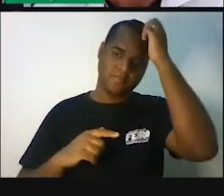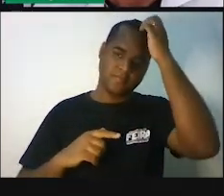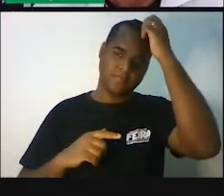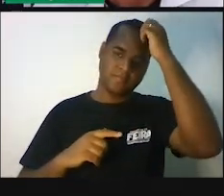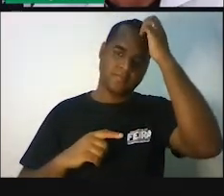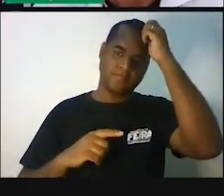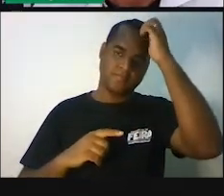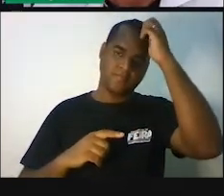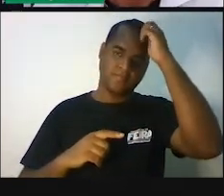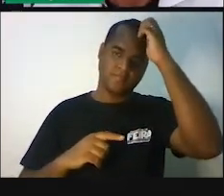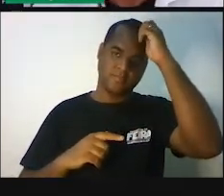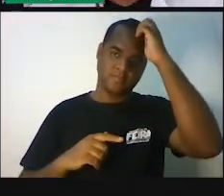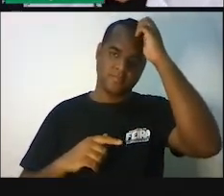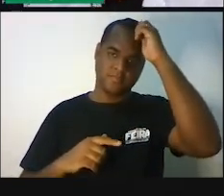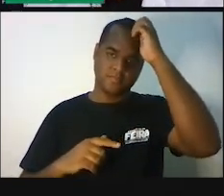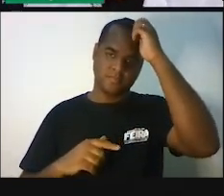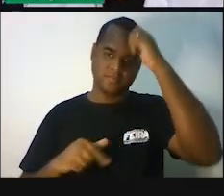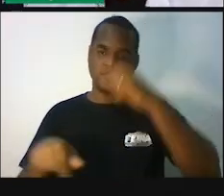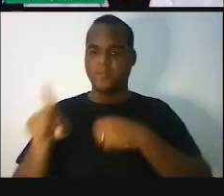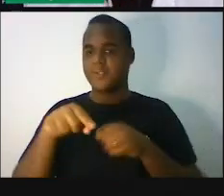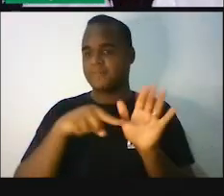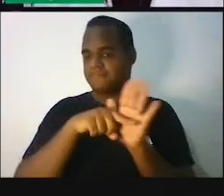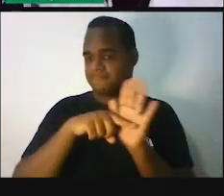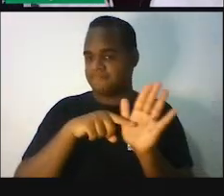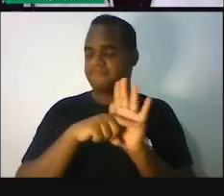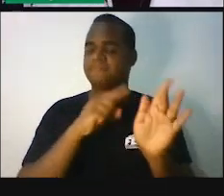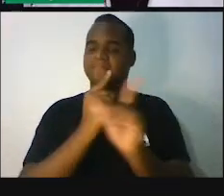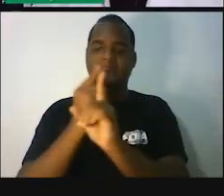Tá aqui. A situação que a gente vai analisar é essa.